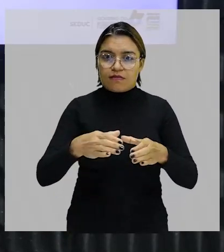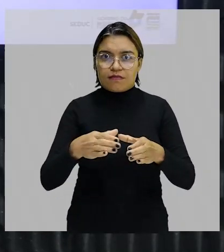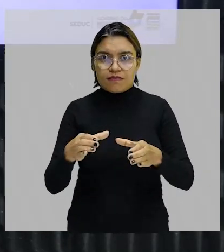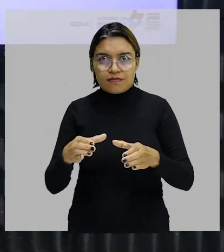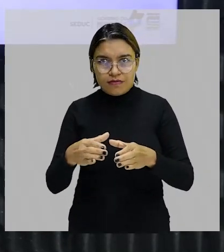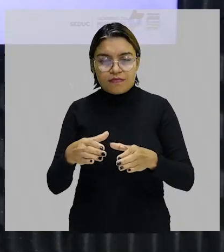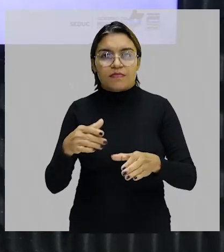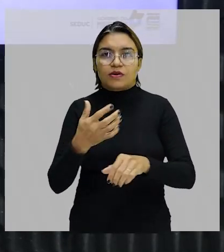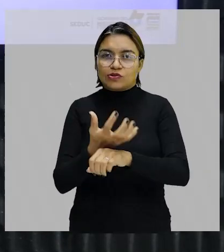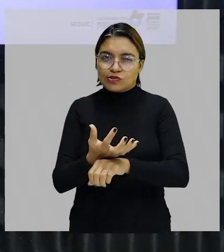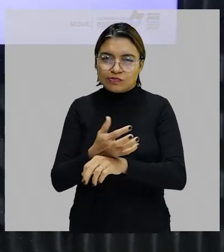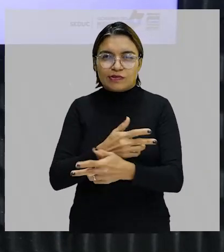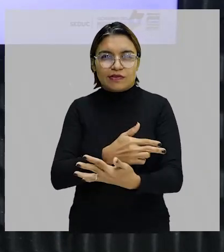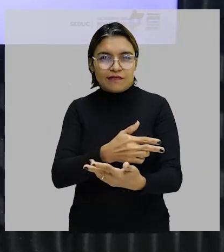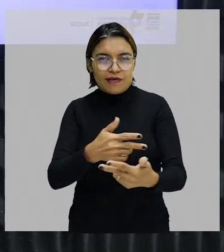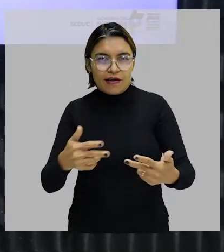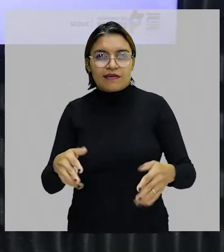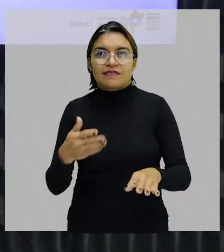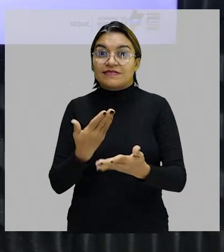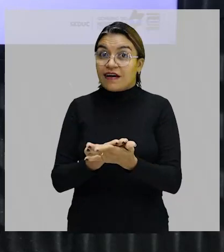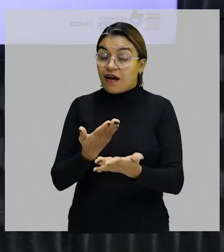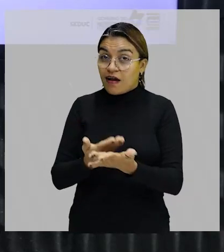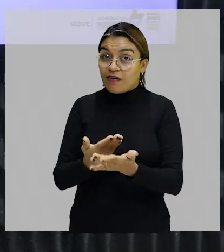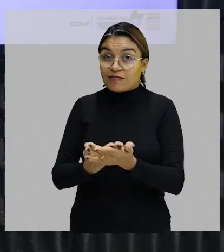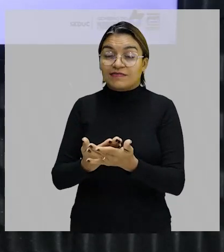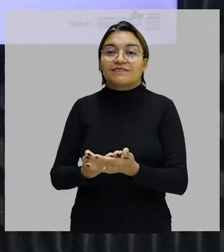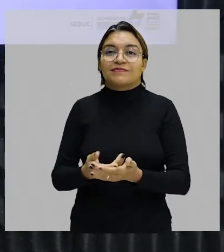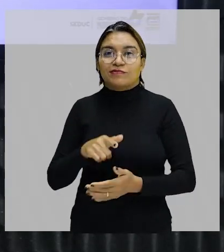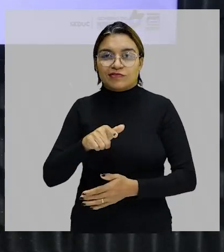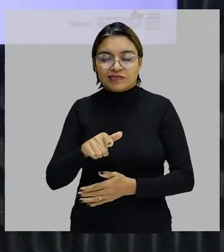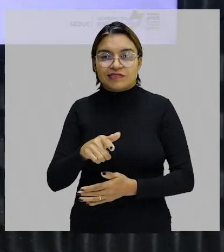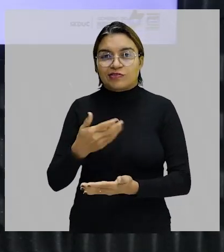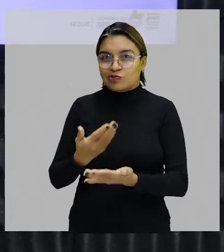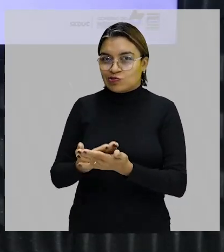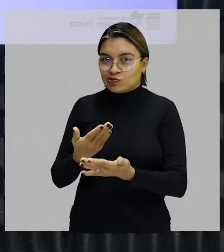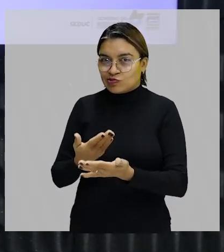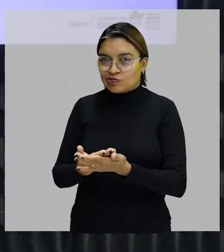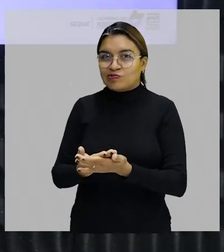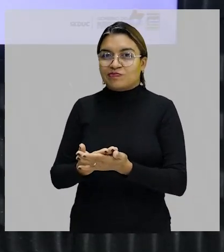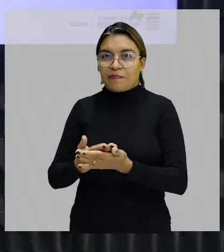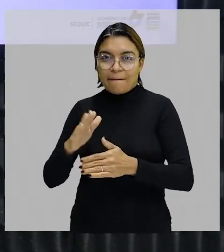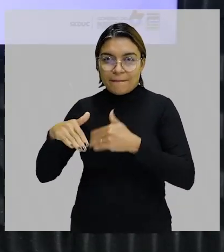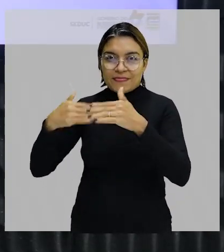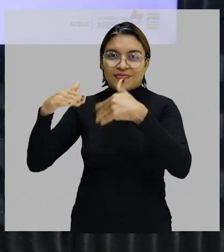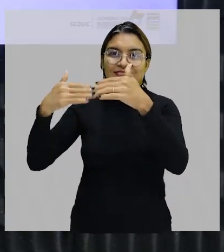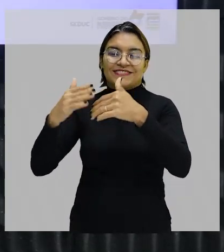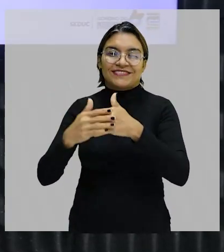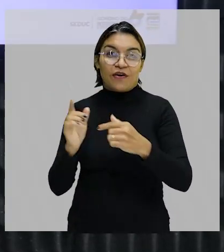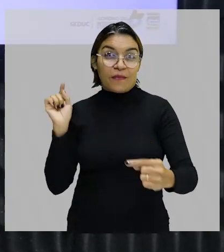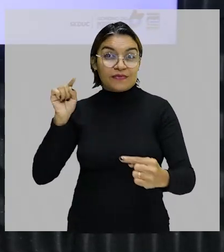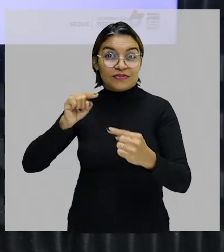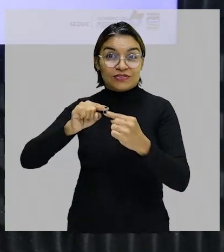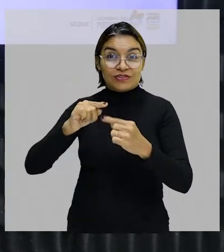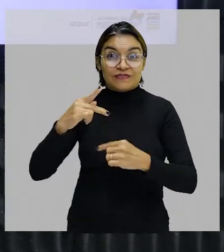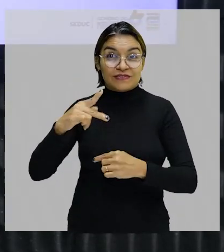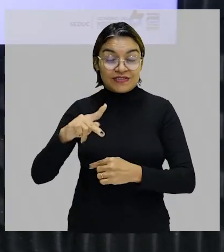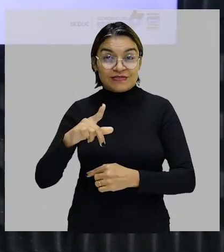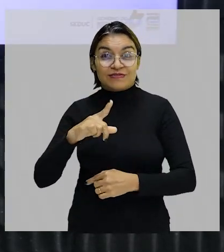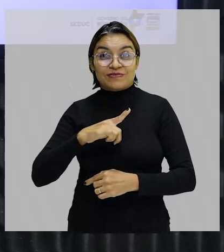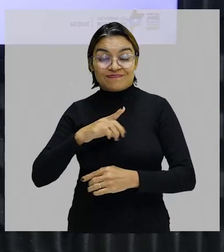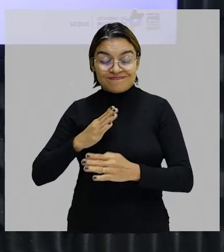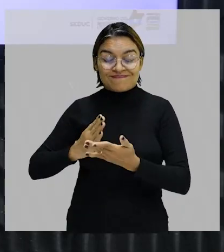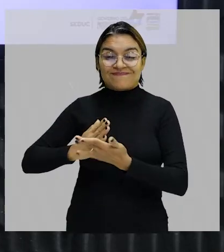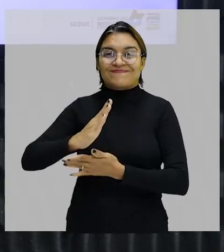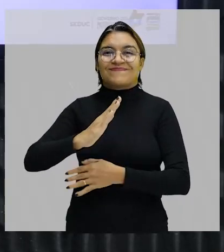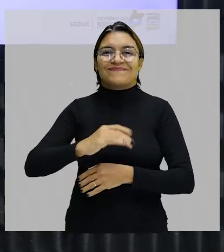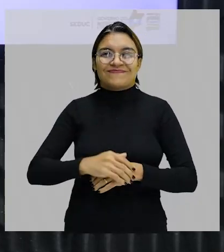as disciplinas, com todas as aulas aí para tu dar aquele up nos teus estudos e alcançar os teus objetivos, que é essa a nossa